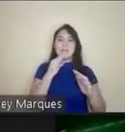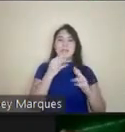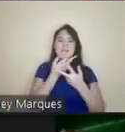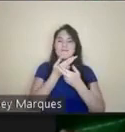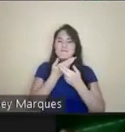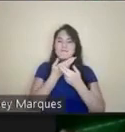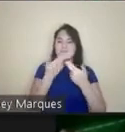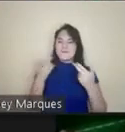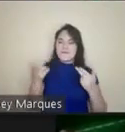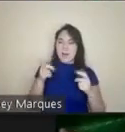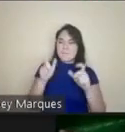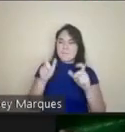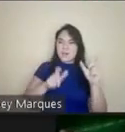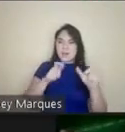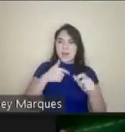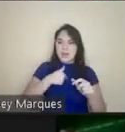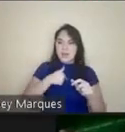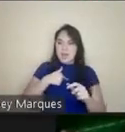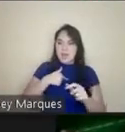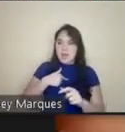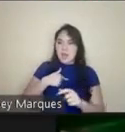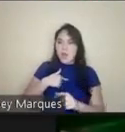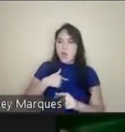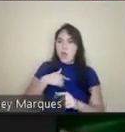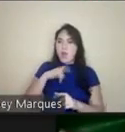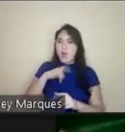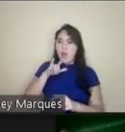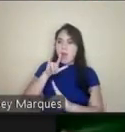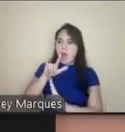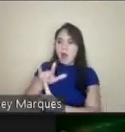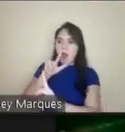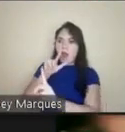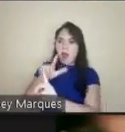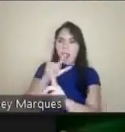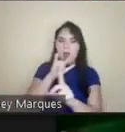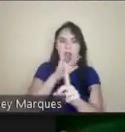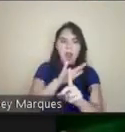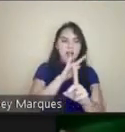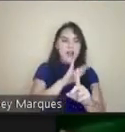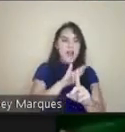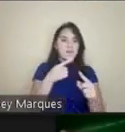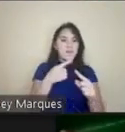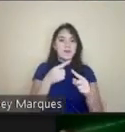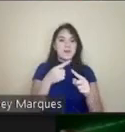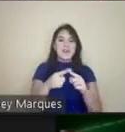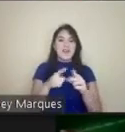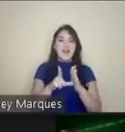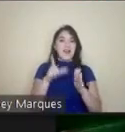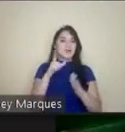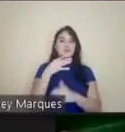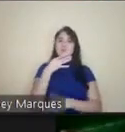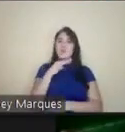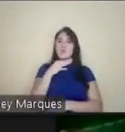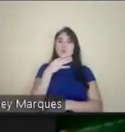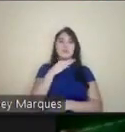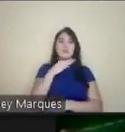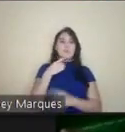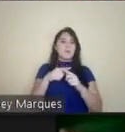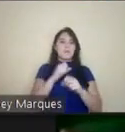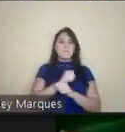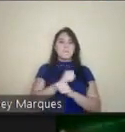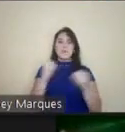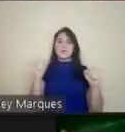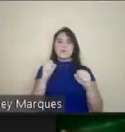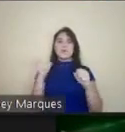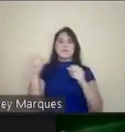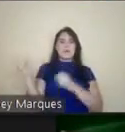fã, sabe, que eu não conhecia por conta da possibilidade de trazer, né, para um evento literário como o